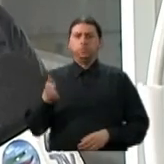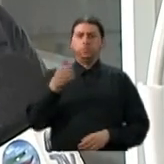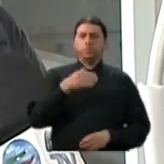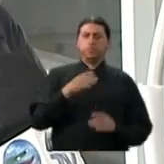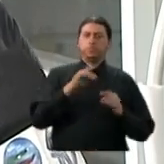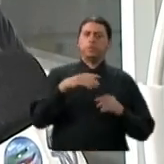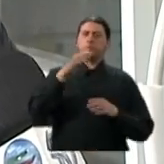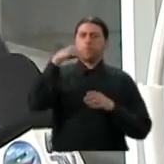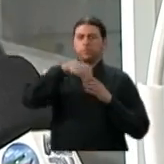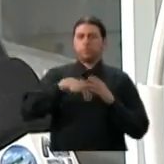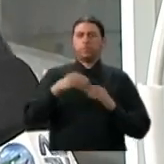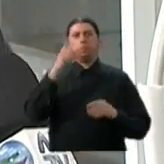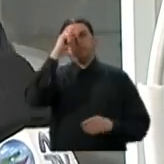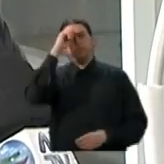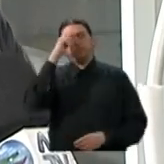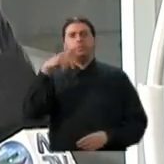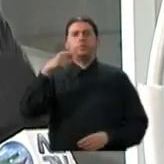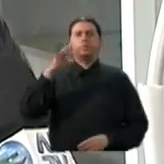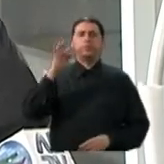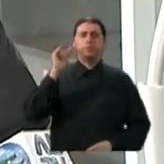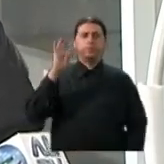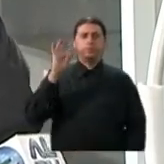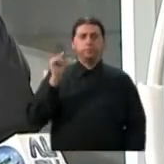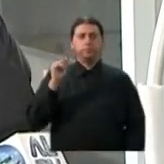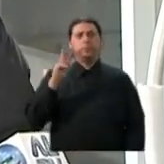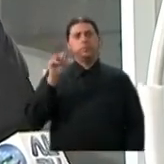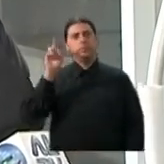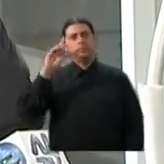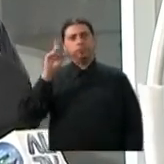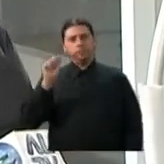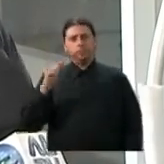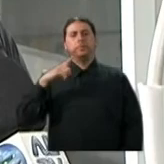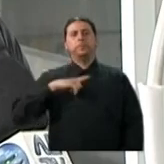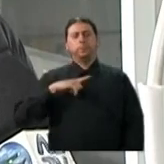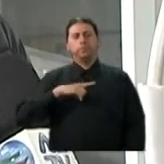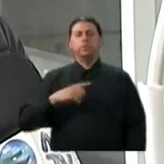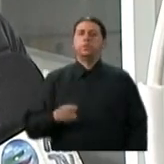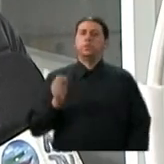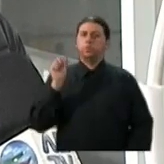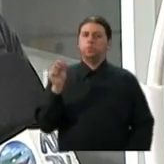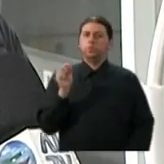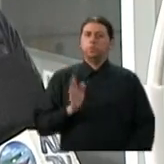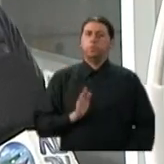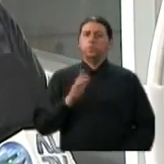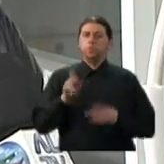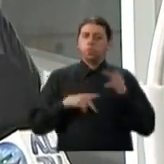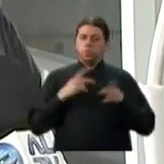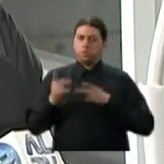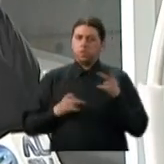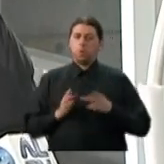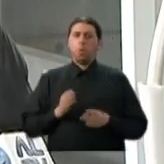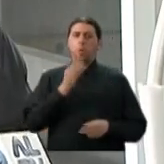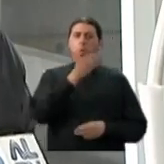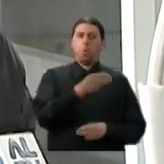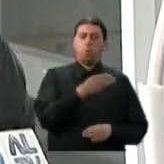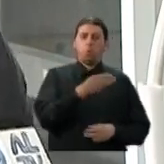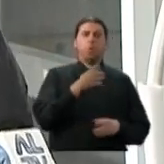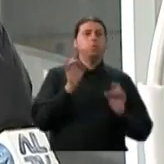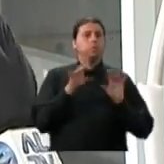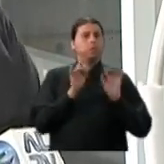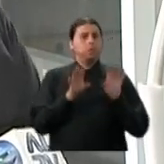dentro do Hospital Presidente Vargas, onde a população com alguma condição especial procura sua vacina